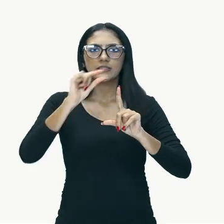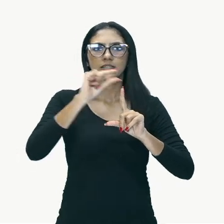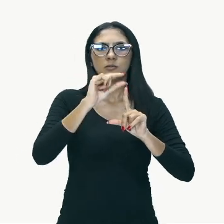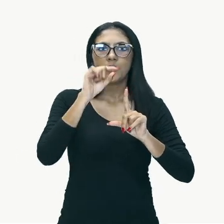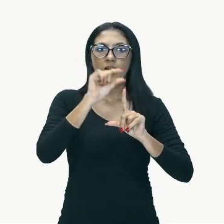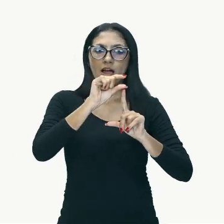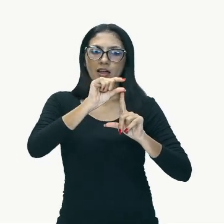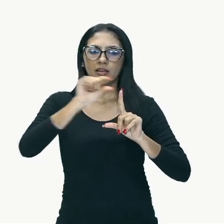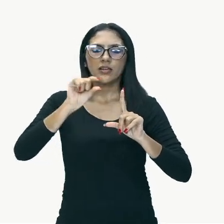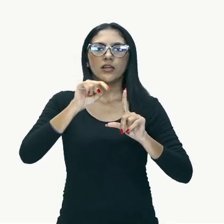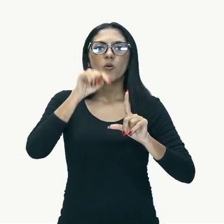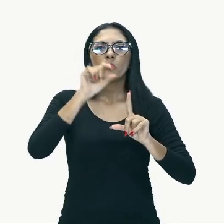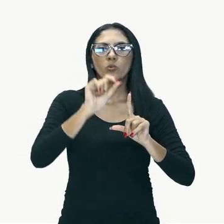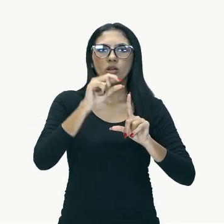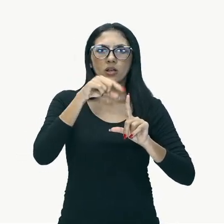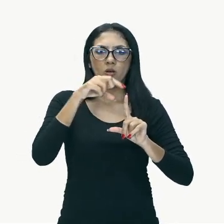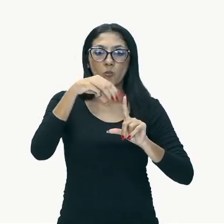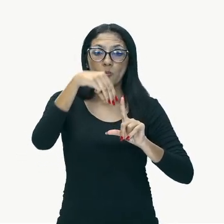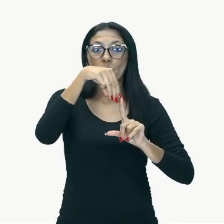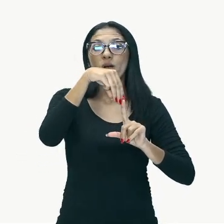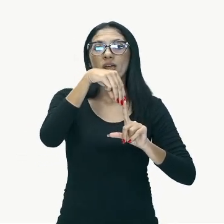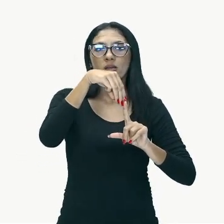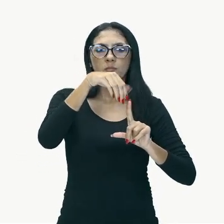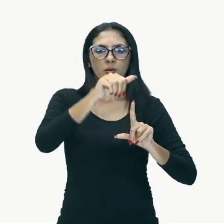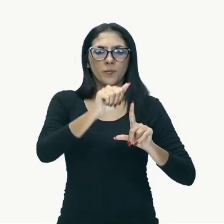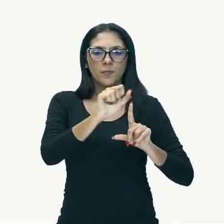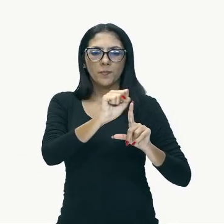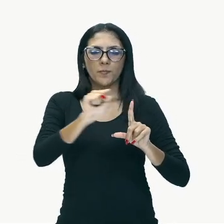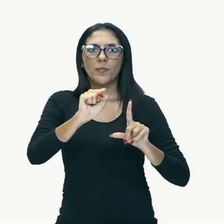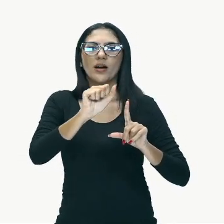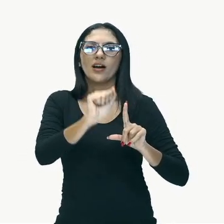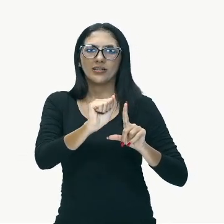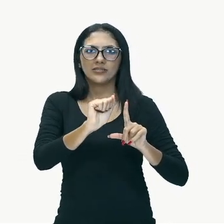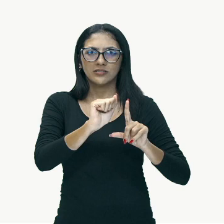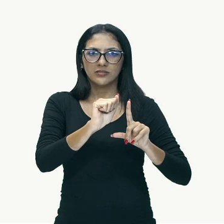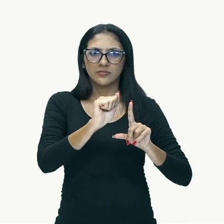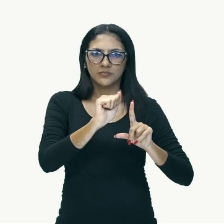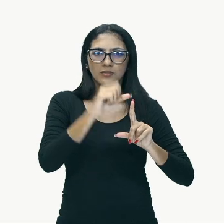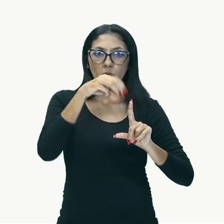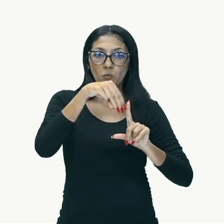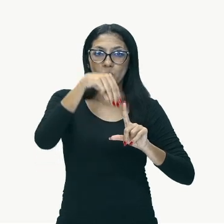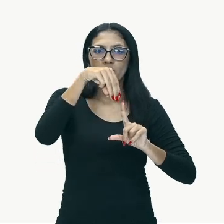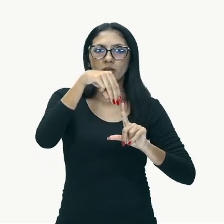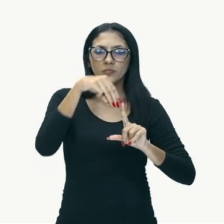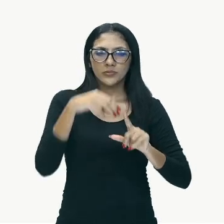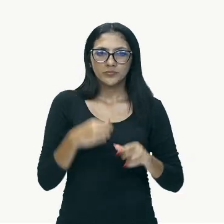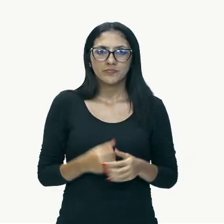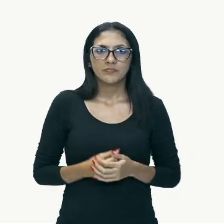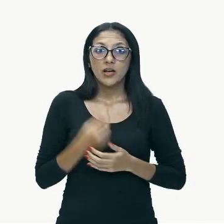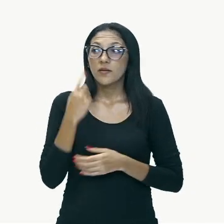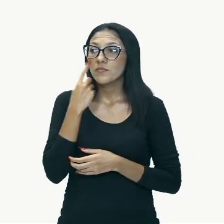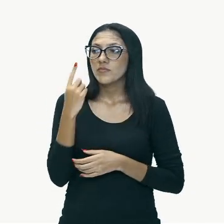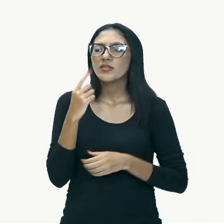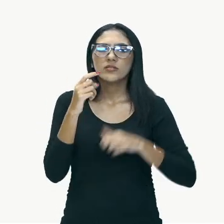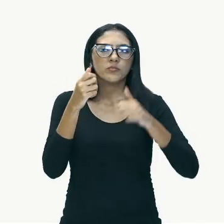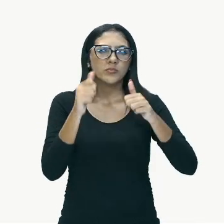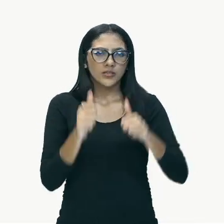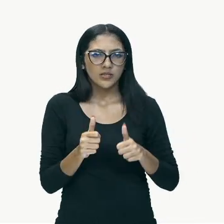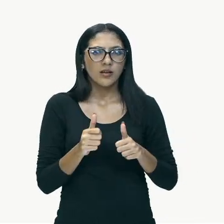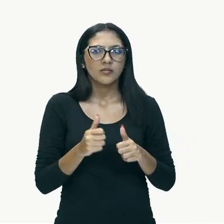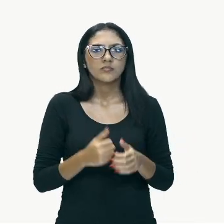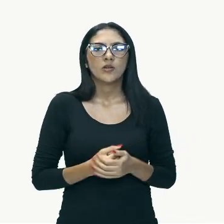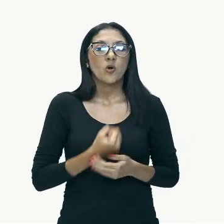Então, analisando essa tabela e preenchendo ela, o número de massa no A vai ser 44. O